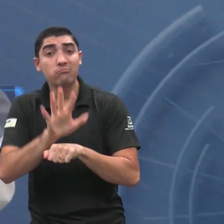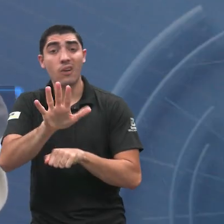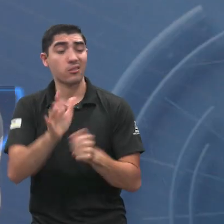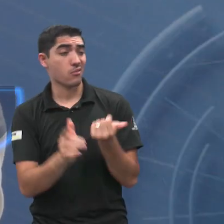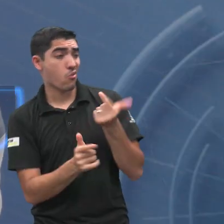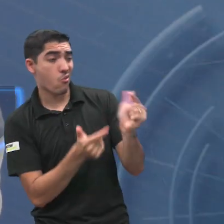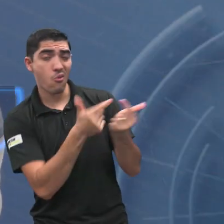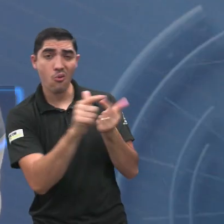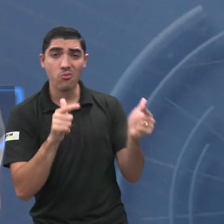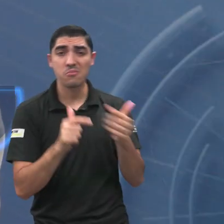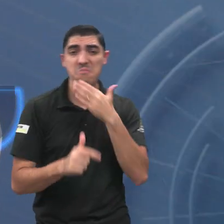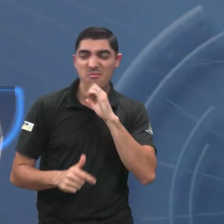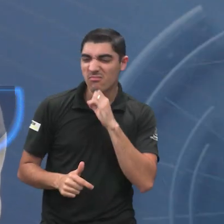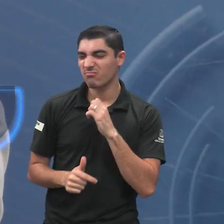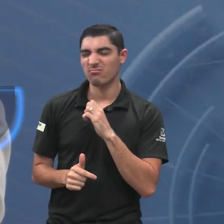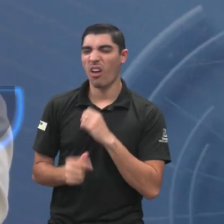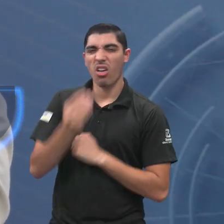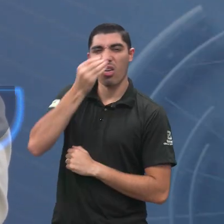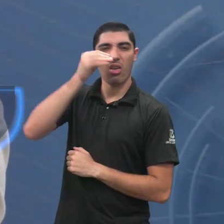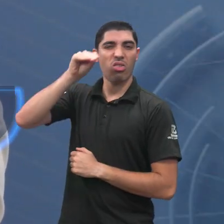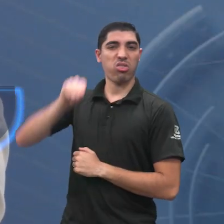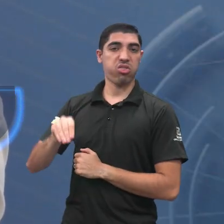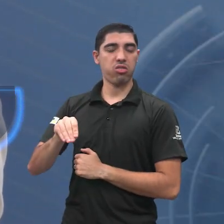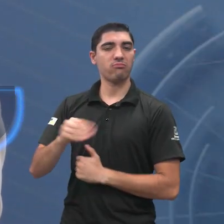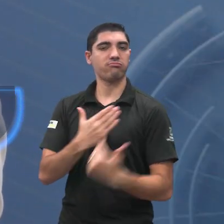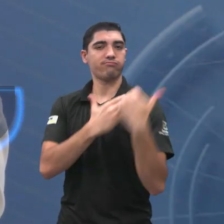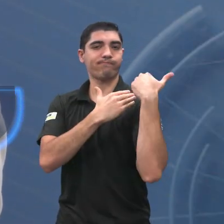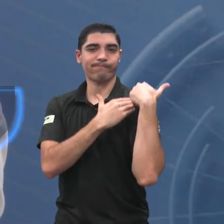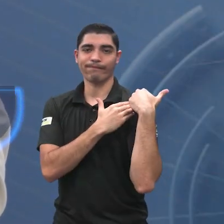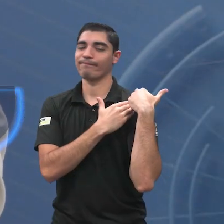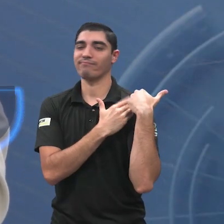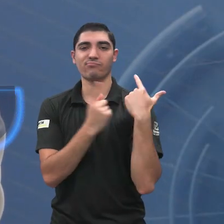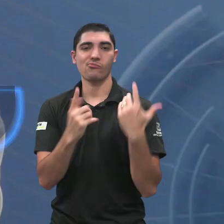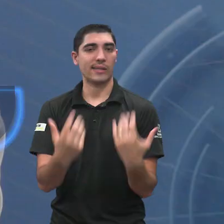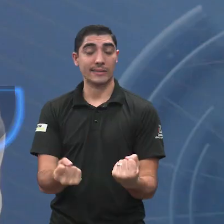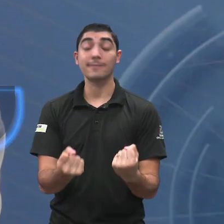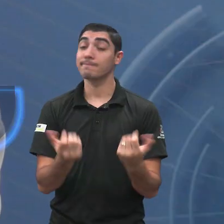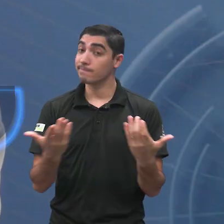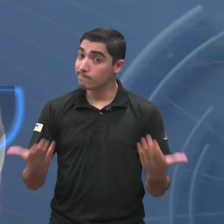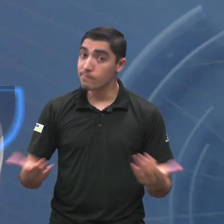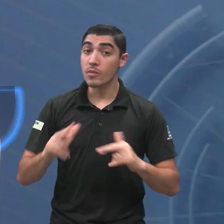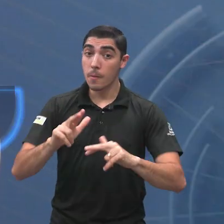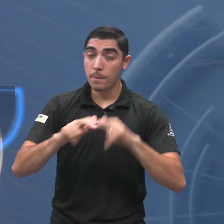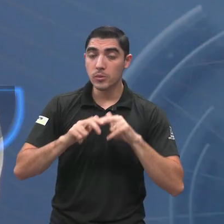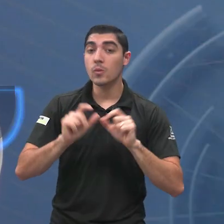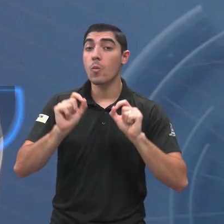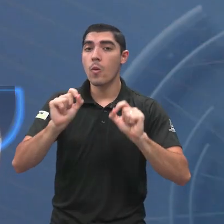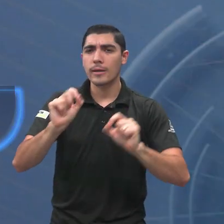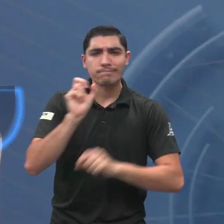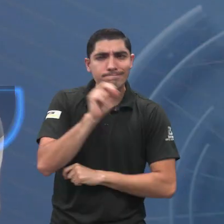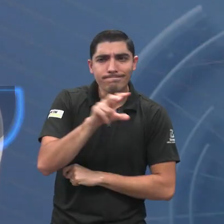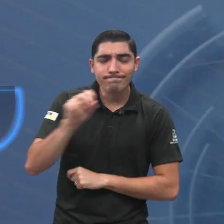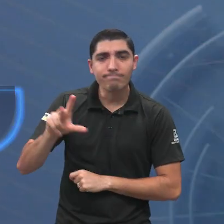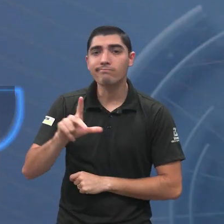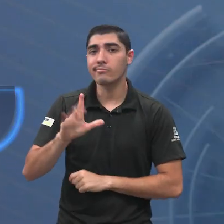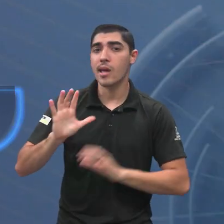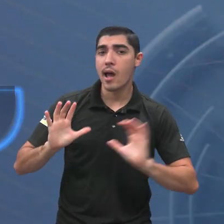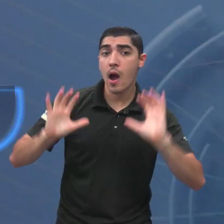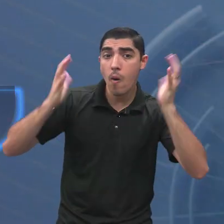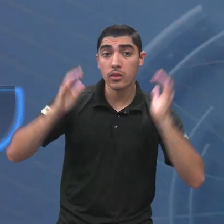se afastam, né, das suas obrigações. E em meio a tudo isso, um ponto é certo: quando o